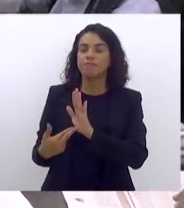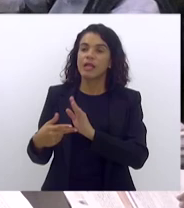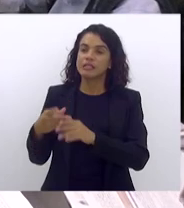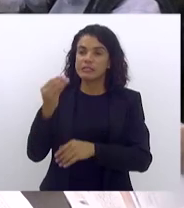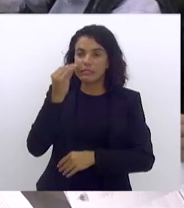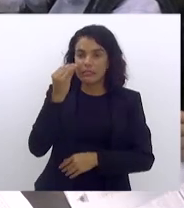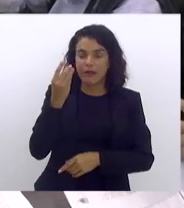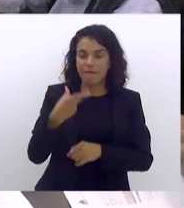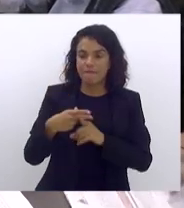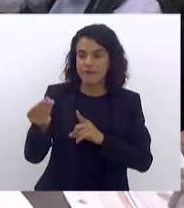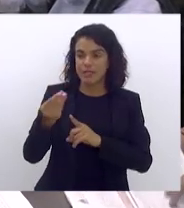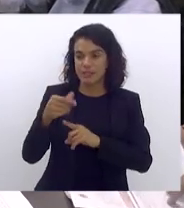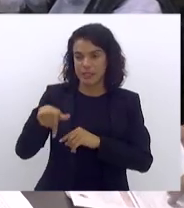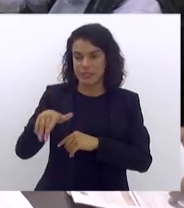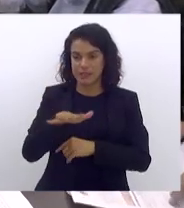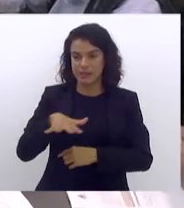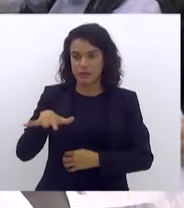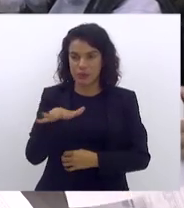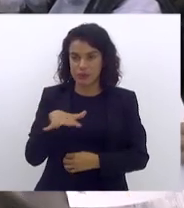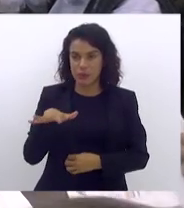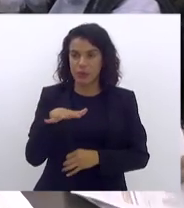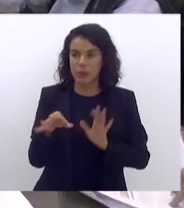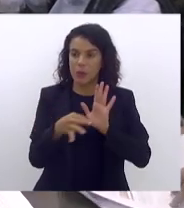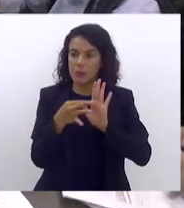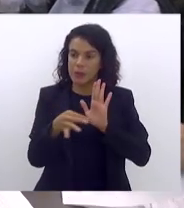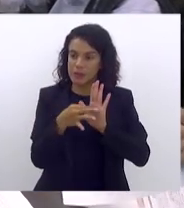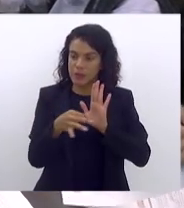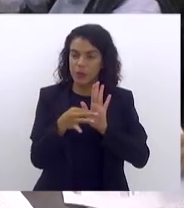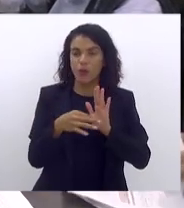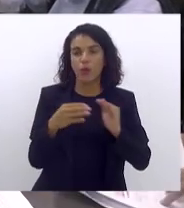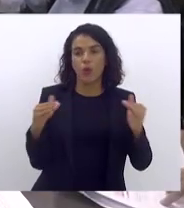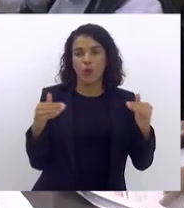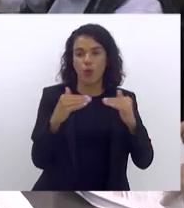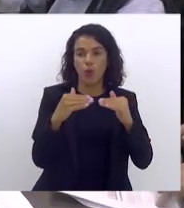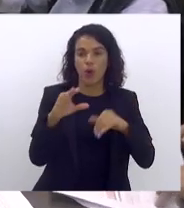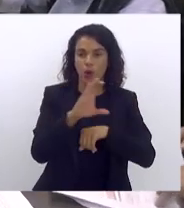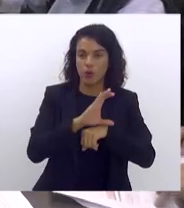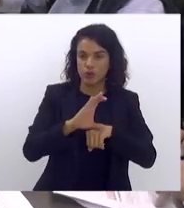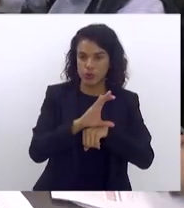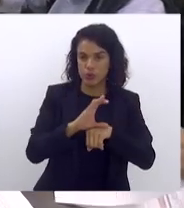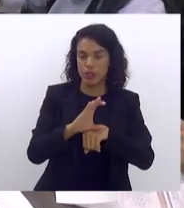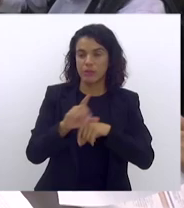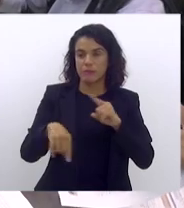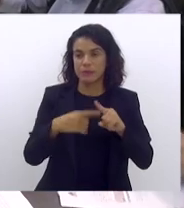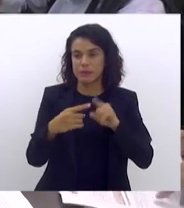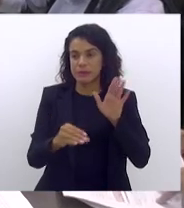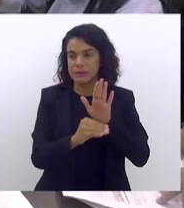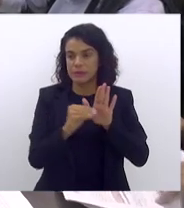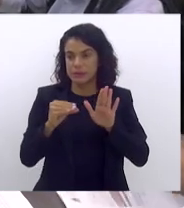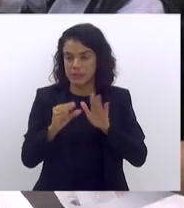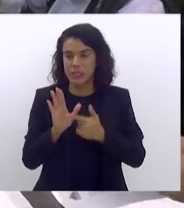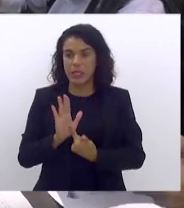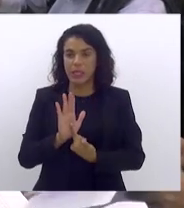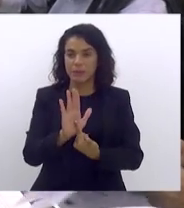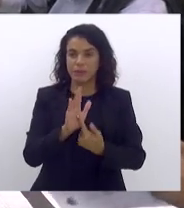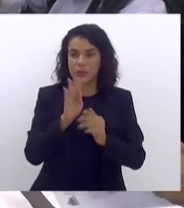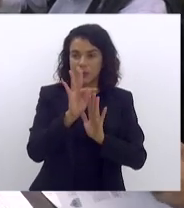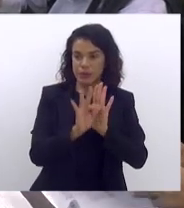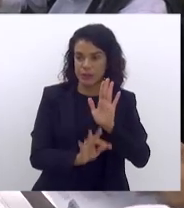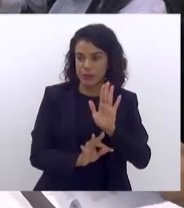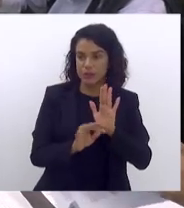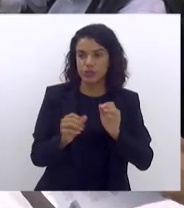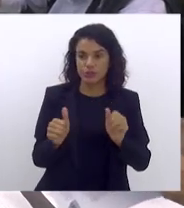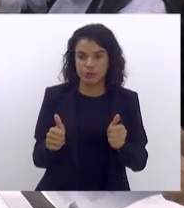a matéria agora, Vossa Excelência puder dar o parecer pela constitucionalidade com emendas. Isso. E aí, Vossa Excelência apresentar o texto nesse sentido